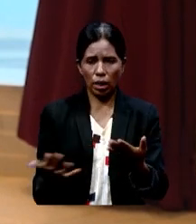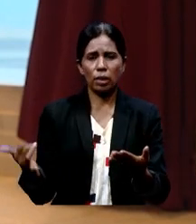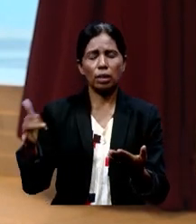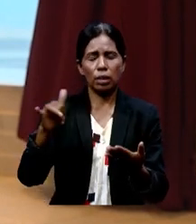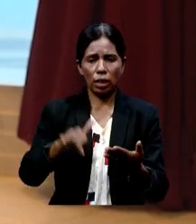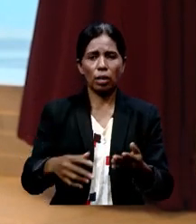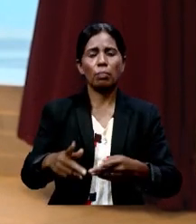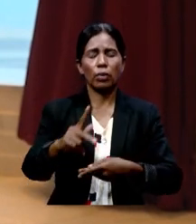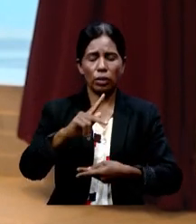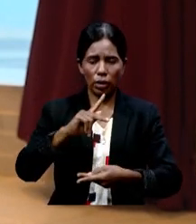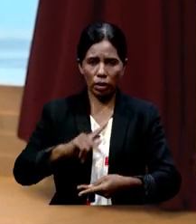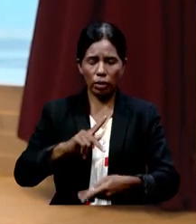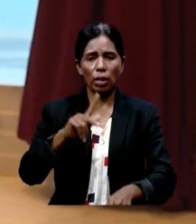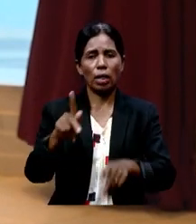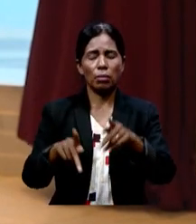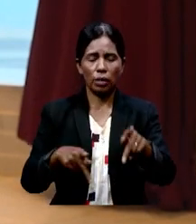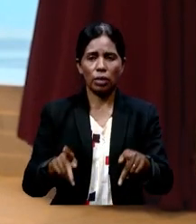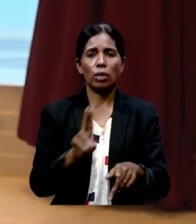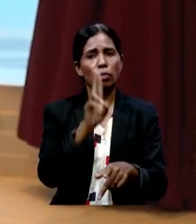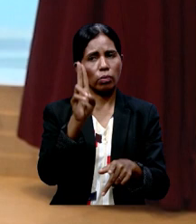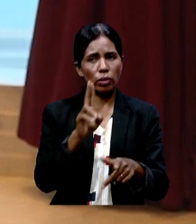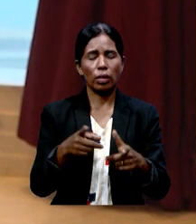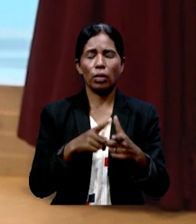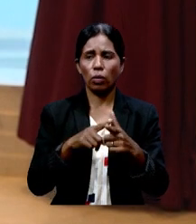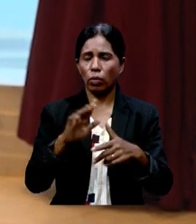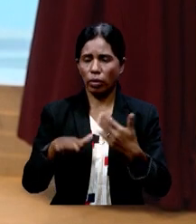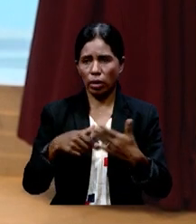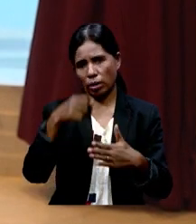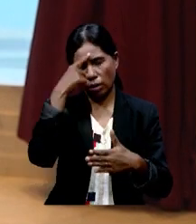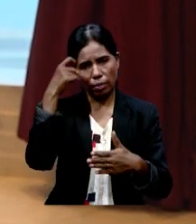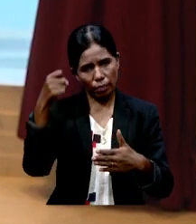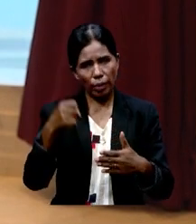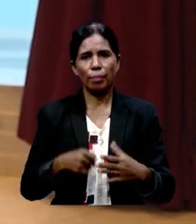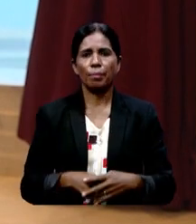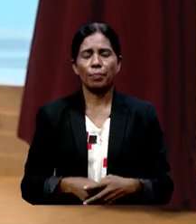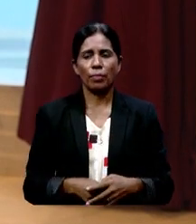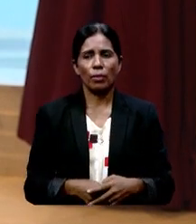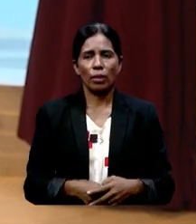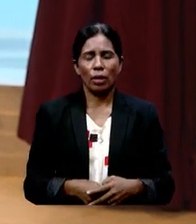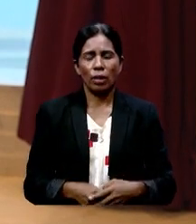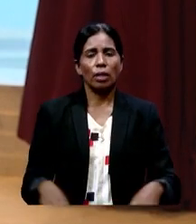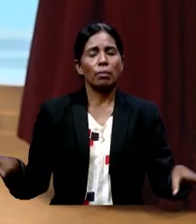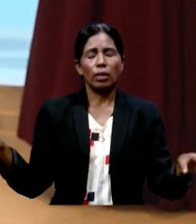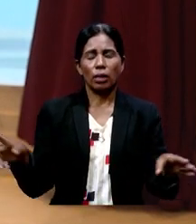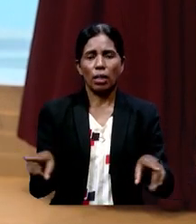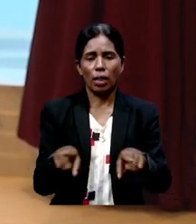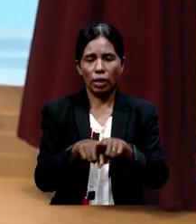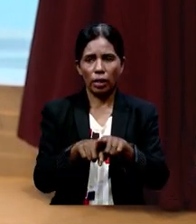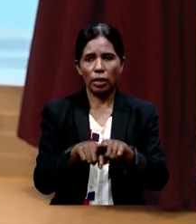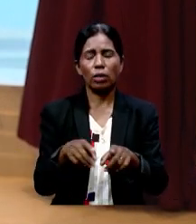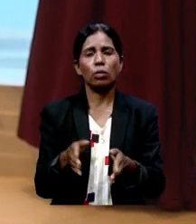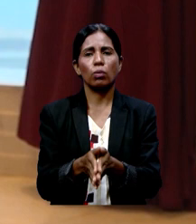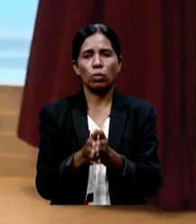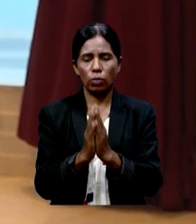proteção para consumidor, boa internet também. Nehalo parte exigências